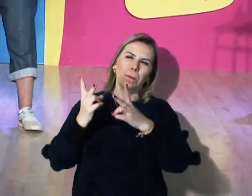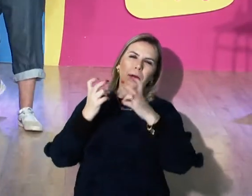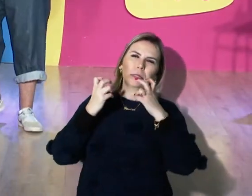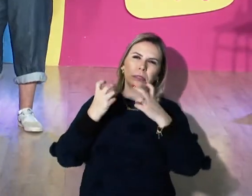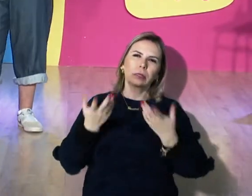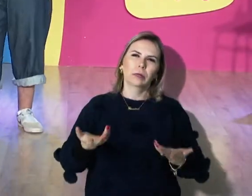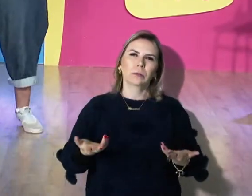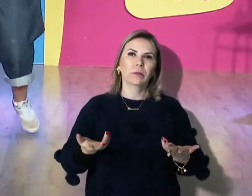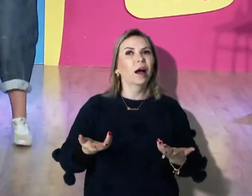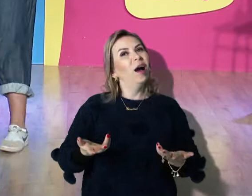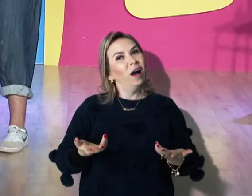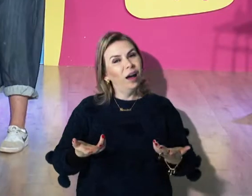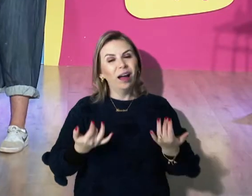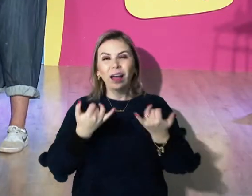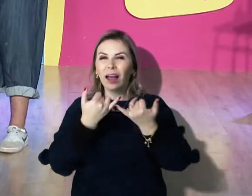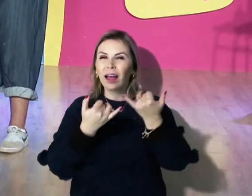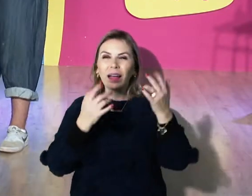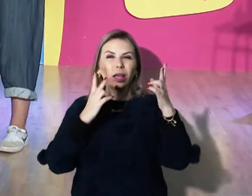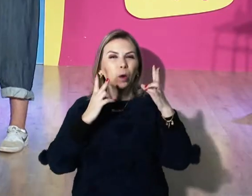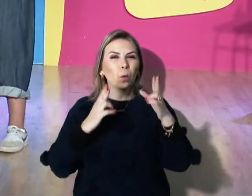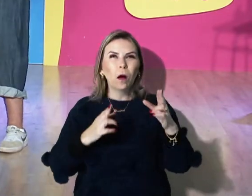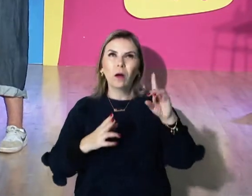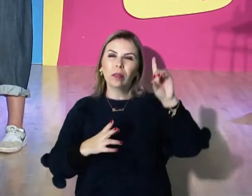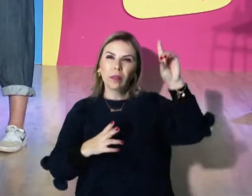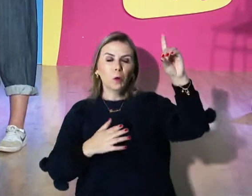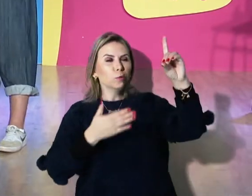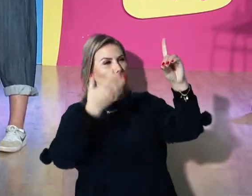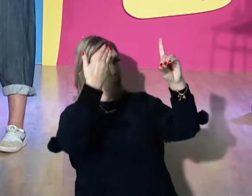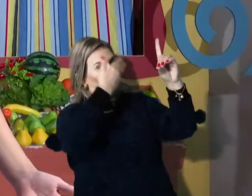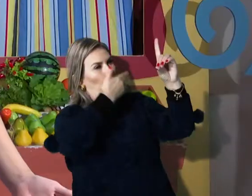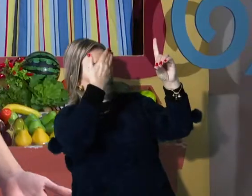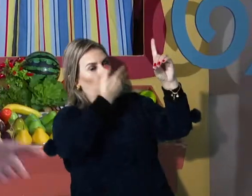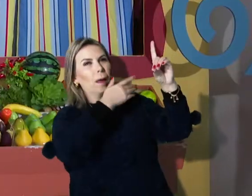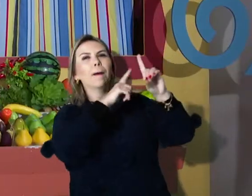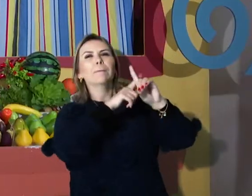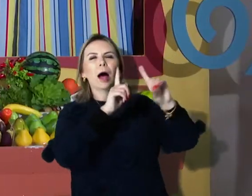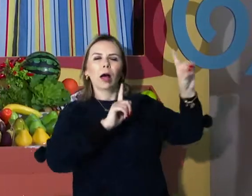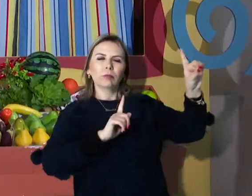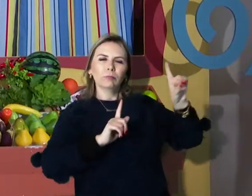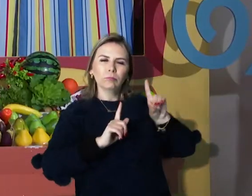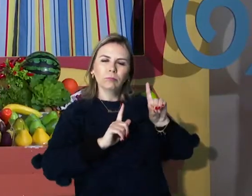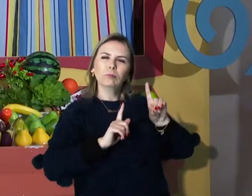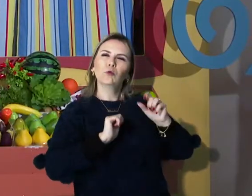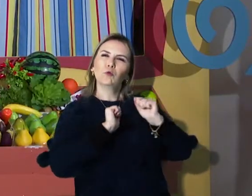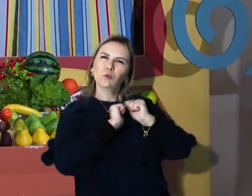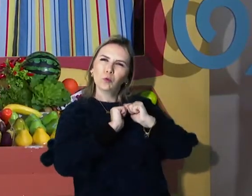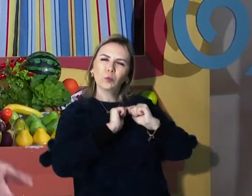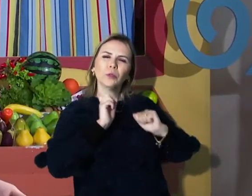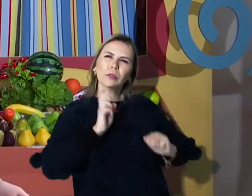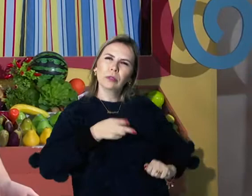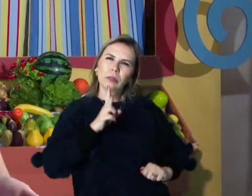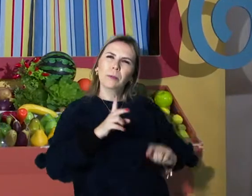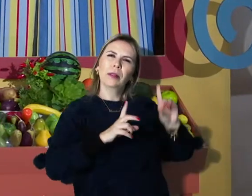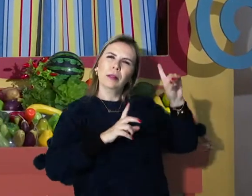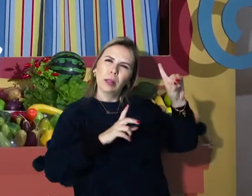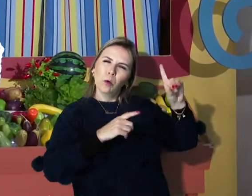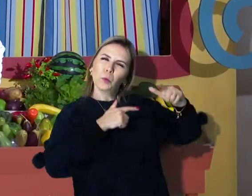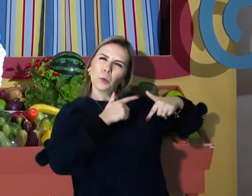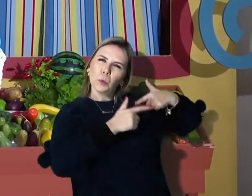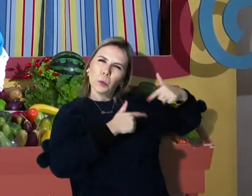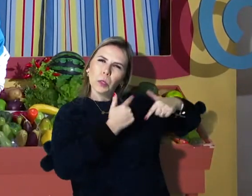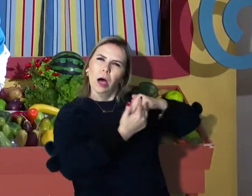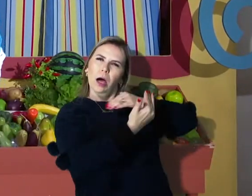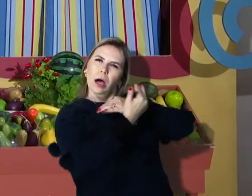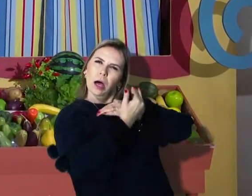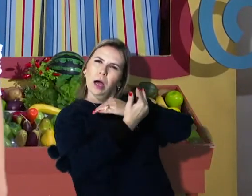Então, Gigi, é igual a Deus. Nós não podemos ver Deus, mas Ele está conosco sempre e está trabalhando para o